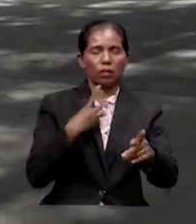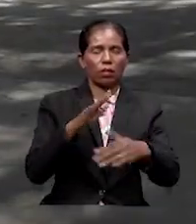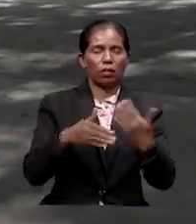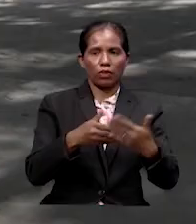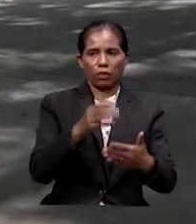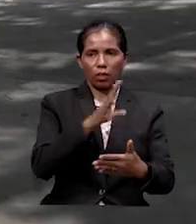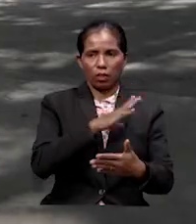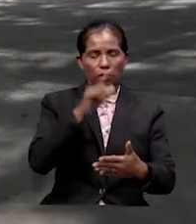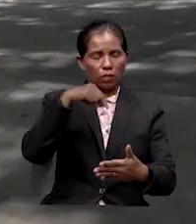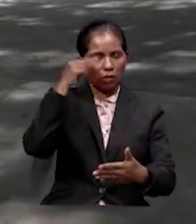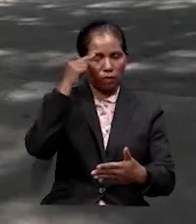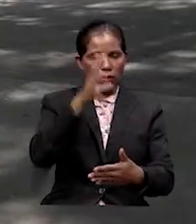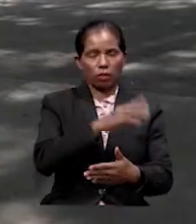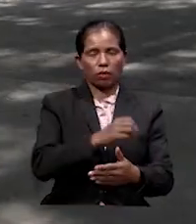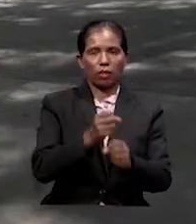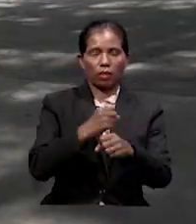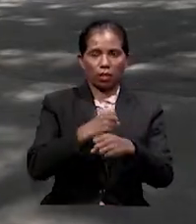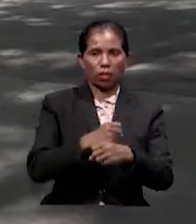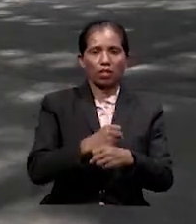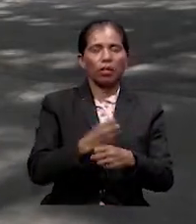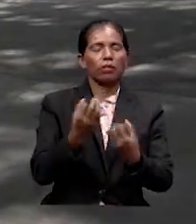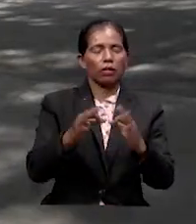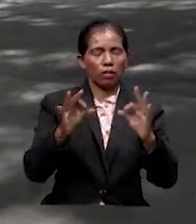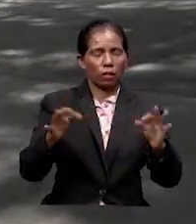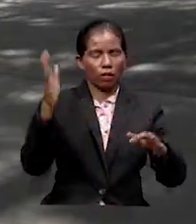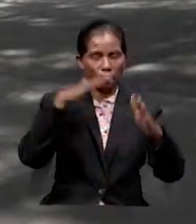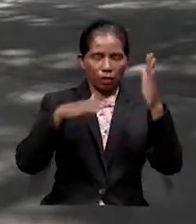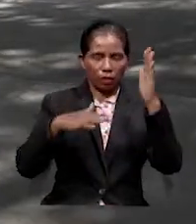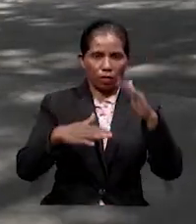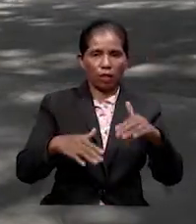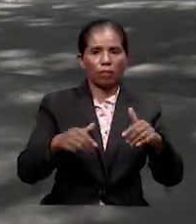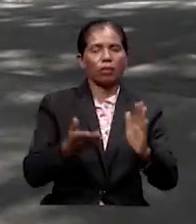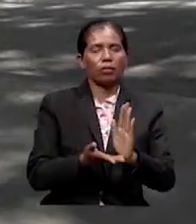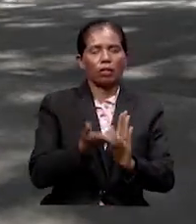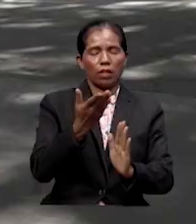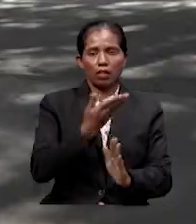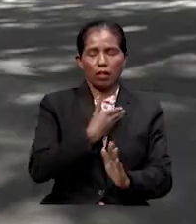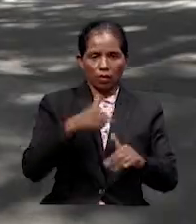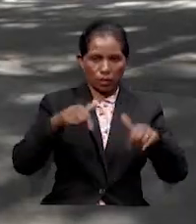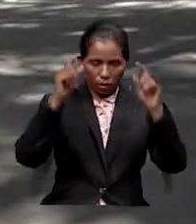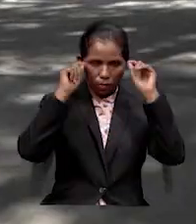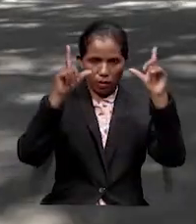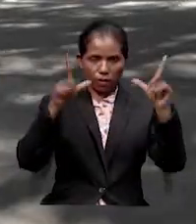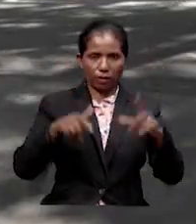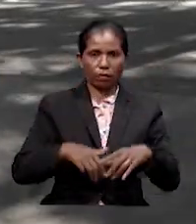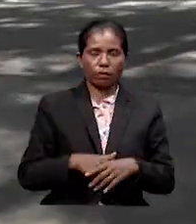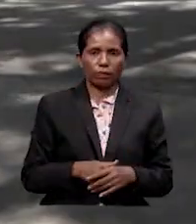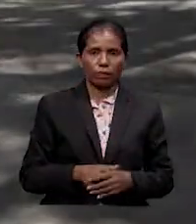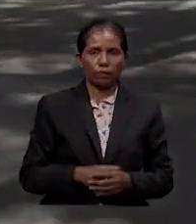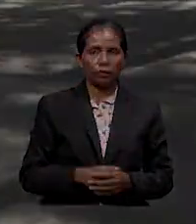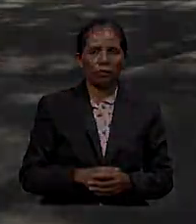reencata governo se soluciona problema inflação e a Timor-Leste. Equipa cobertura, GMN.